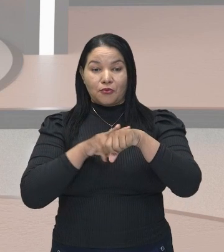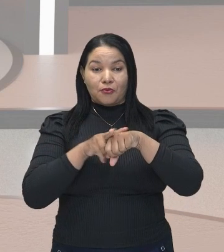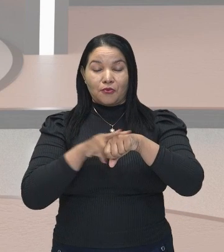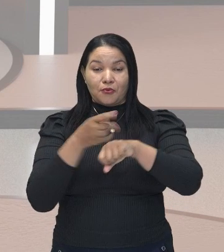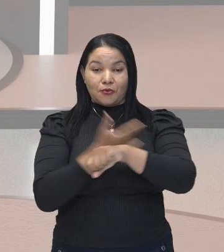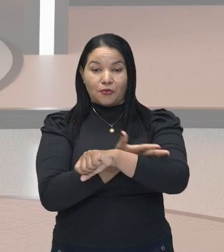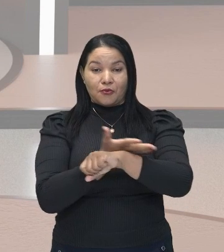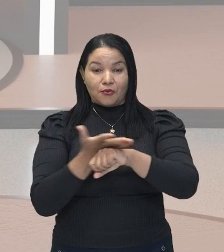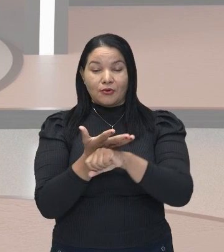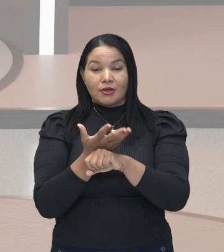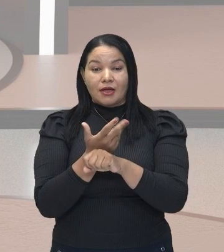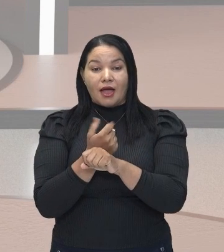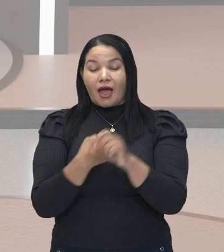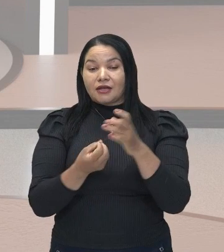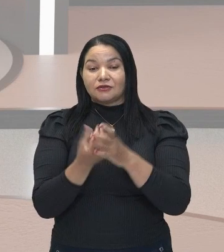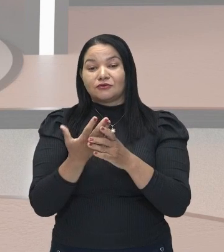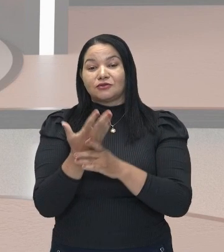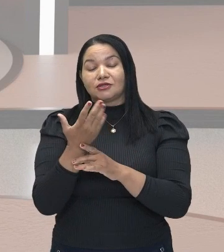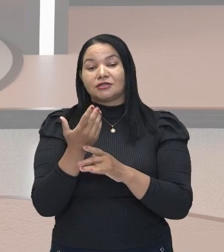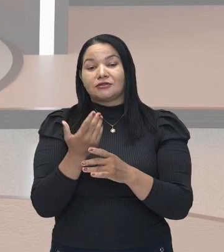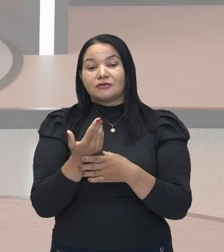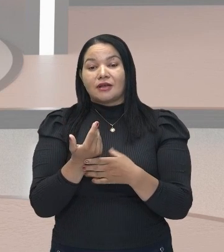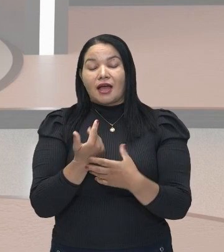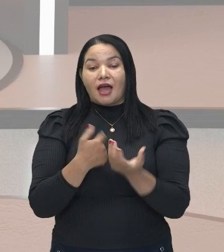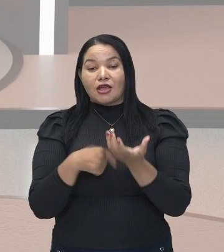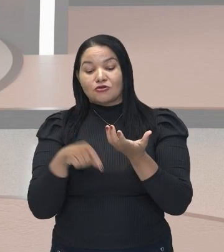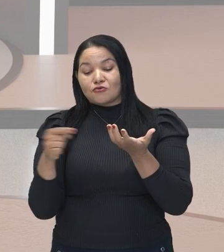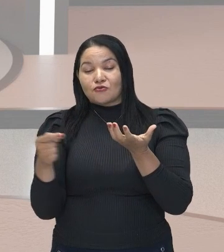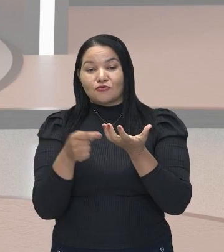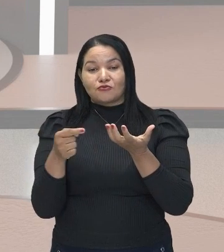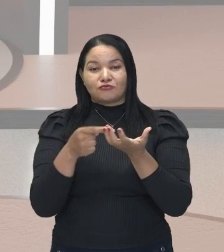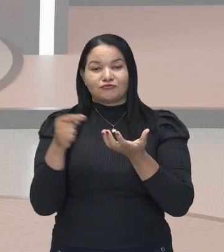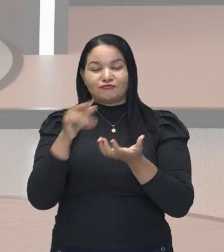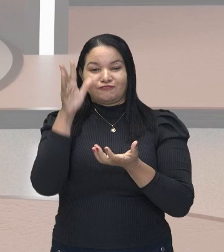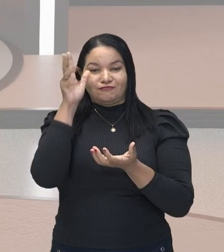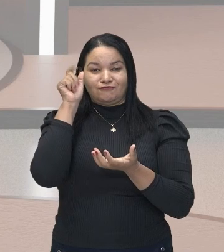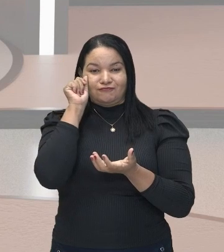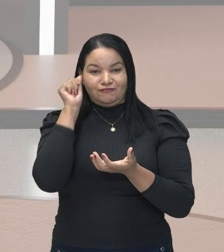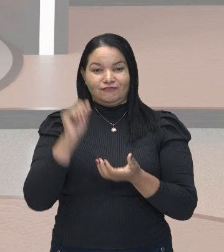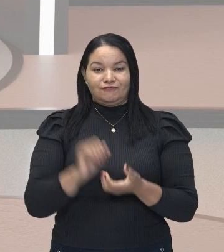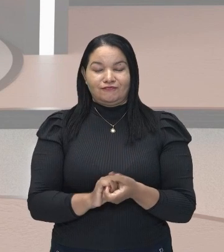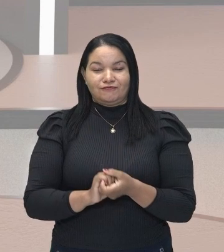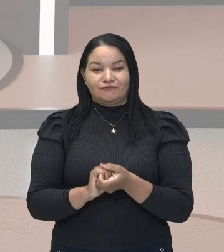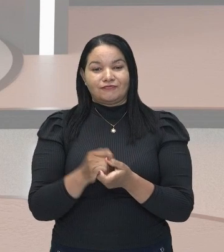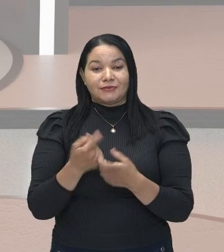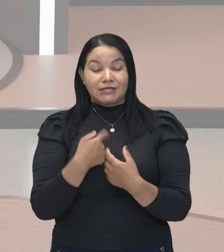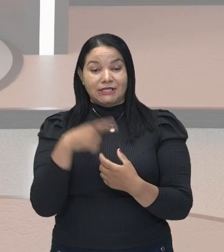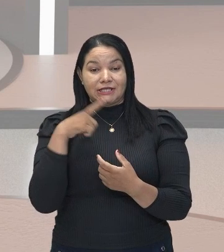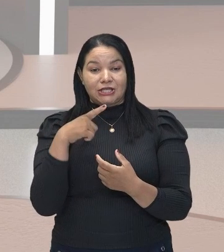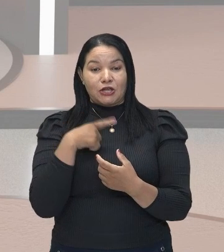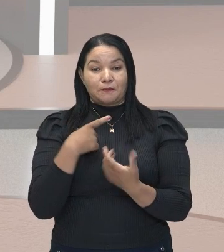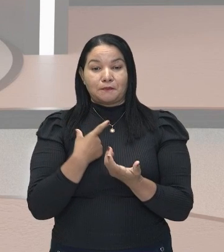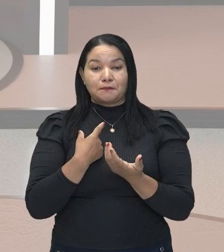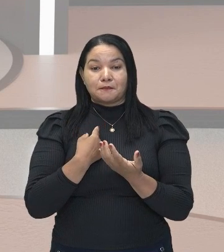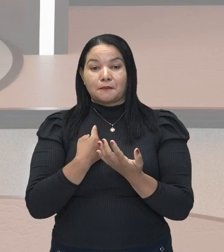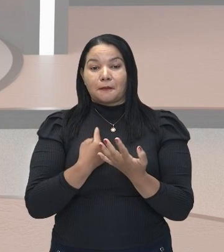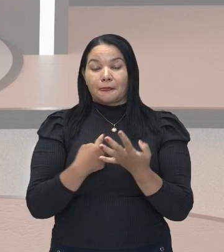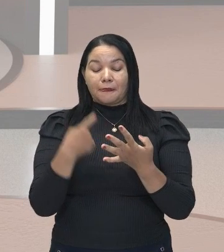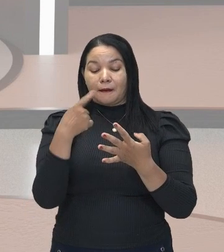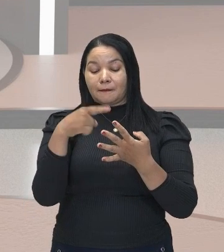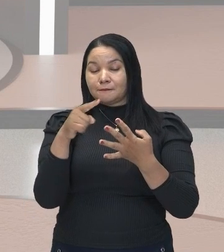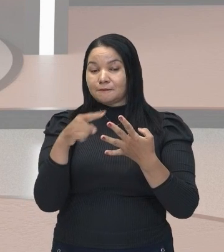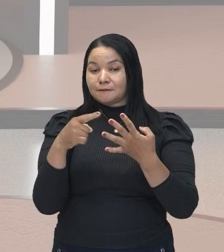que acabam surgindo aqui no continente africano, né? Temos áreas de vegetação